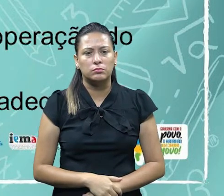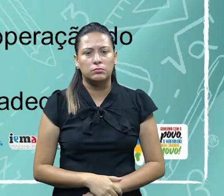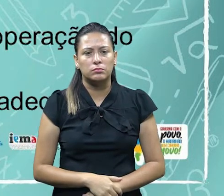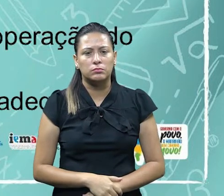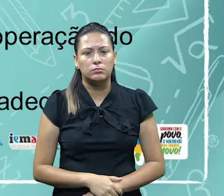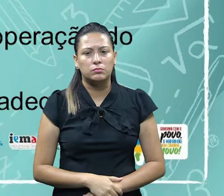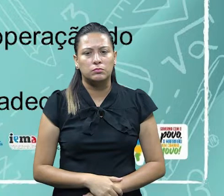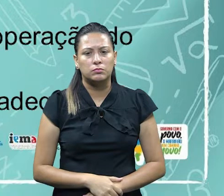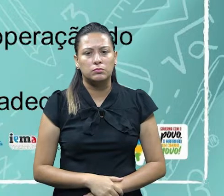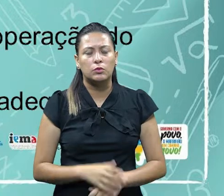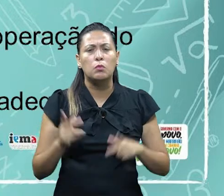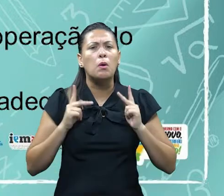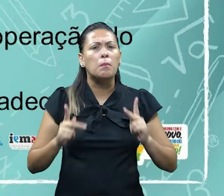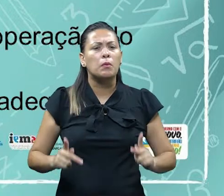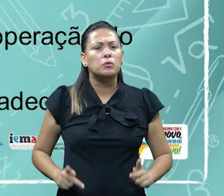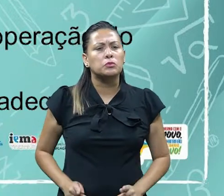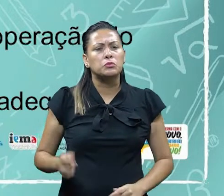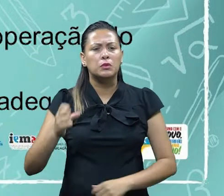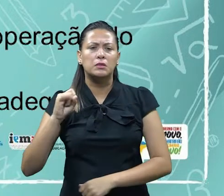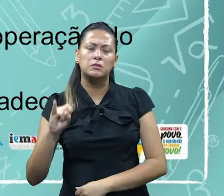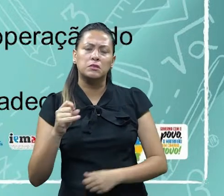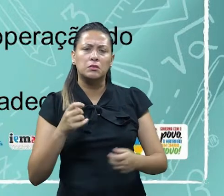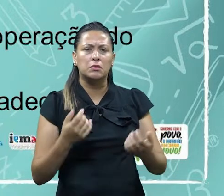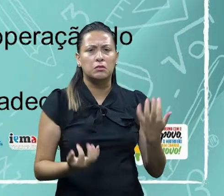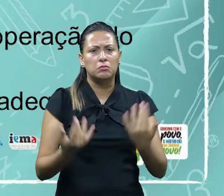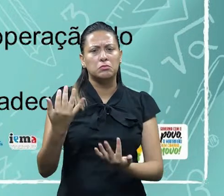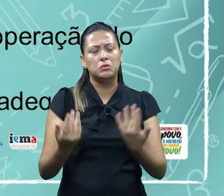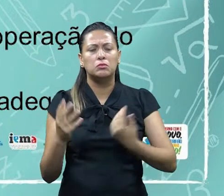incêndio? De acordo com o item